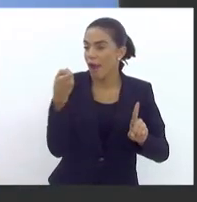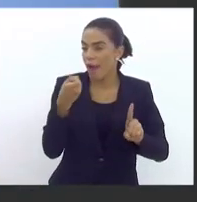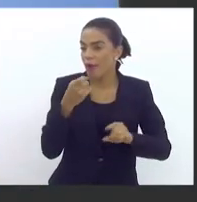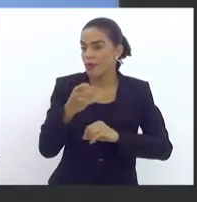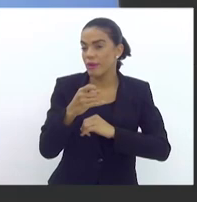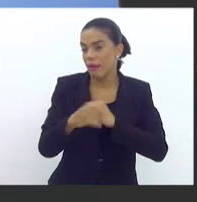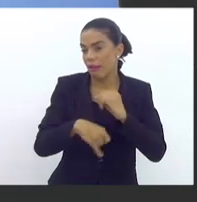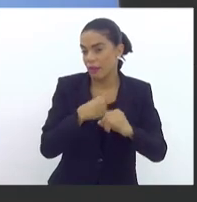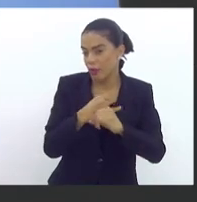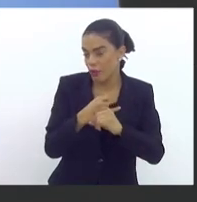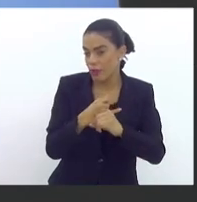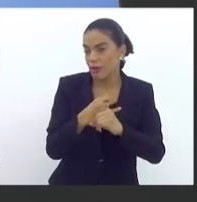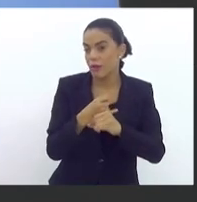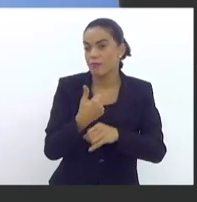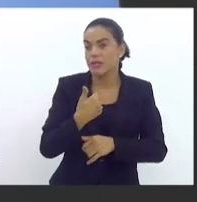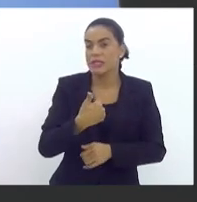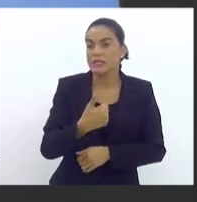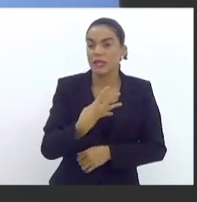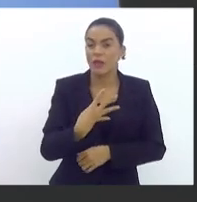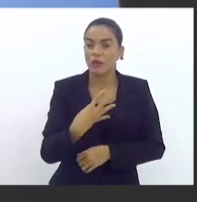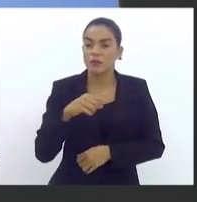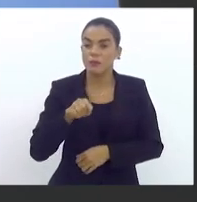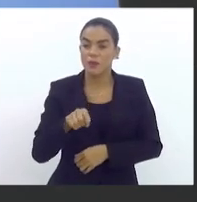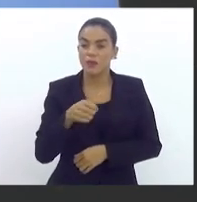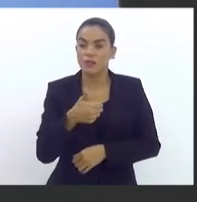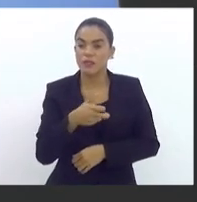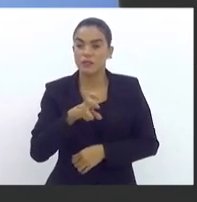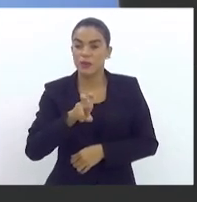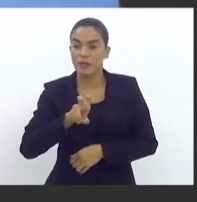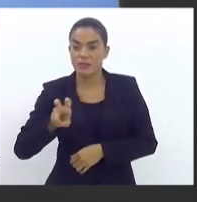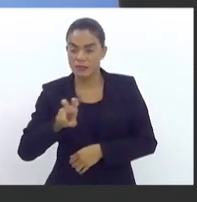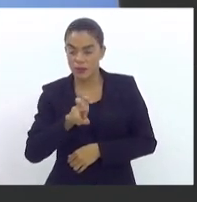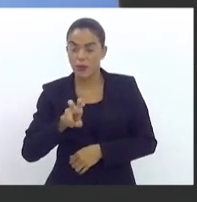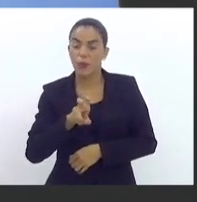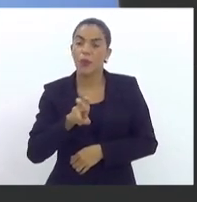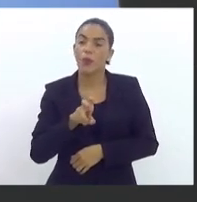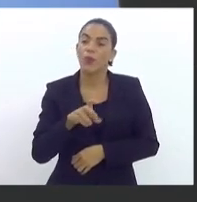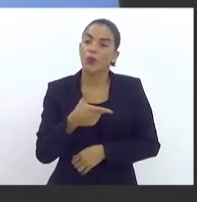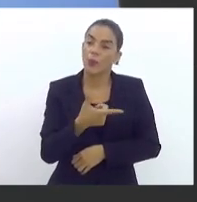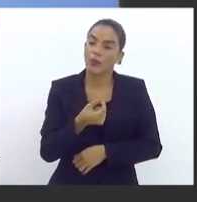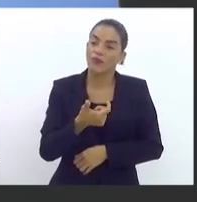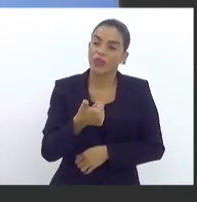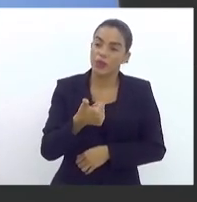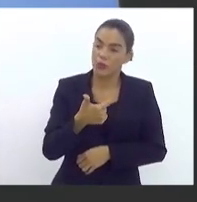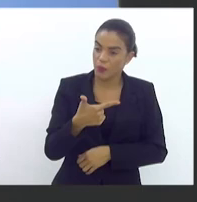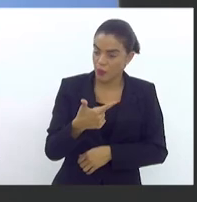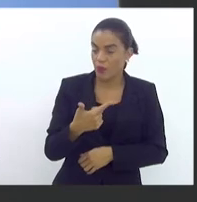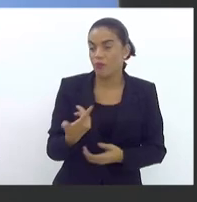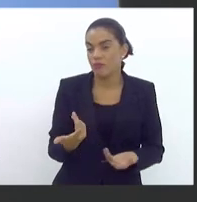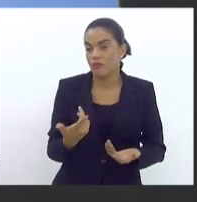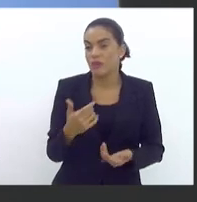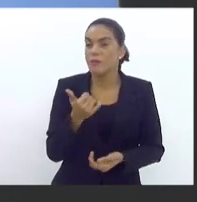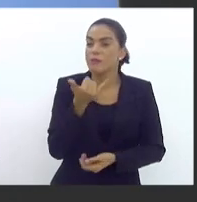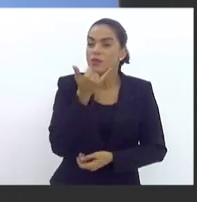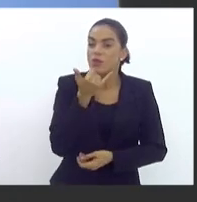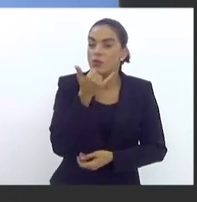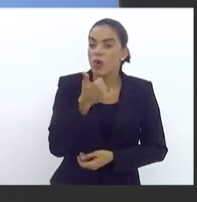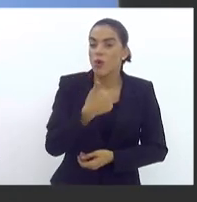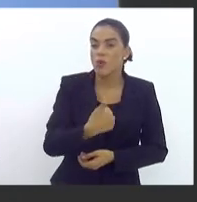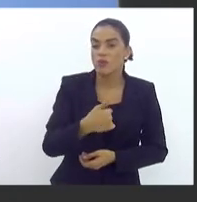151 parágrafo segundo né que é do Código Penal 171 desculpa 171